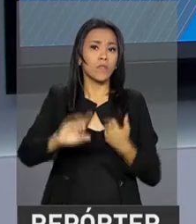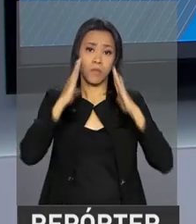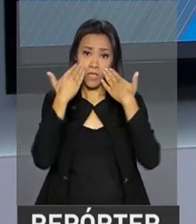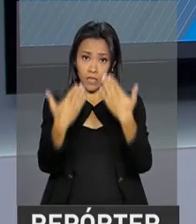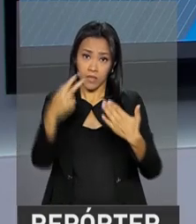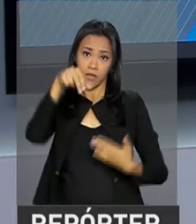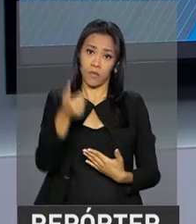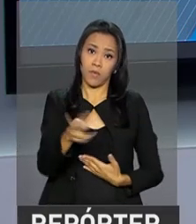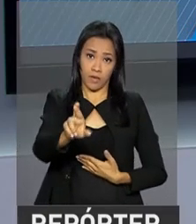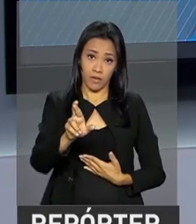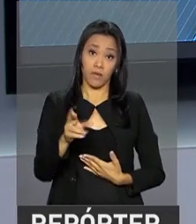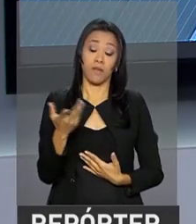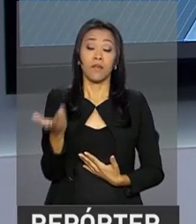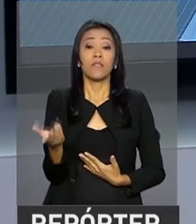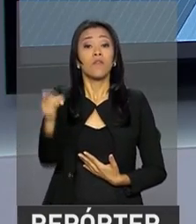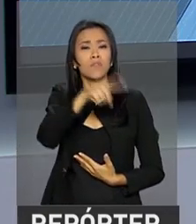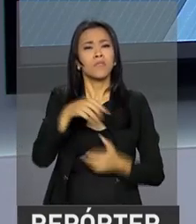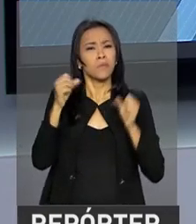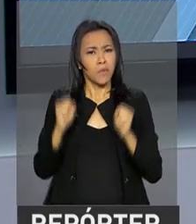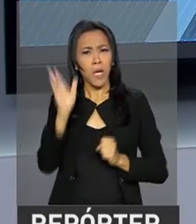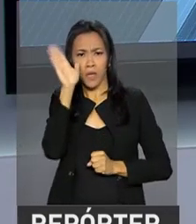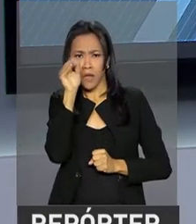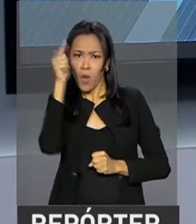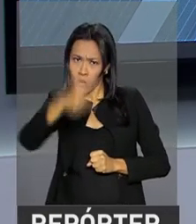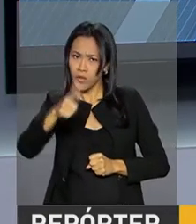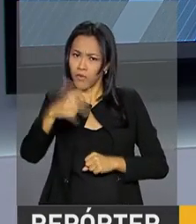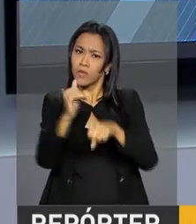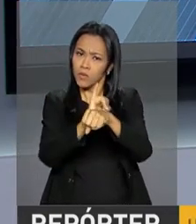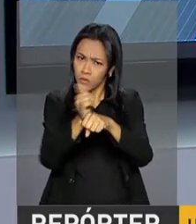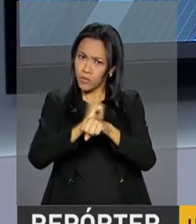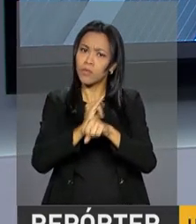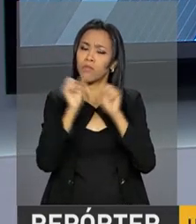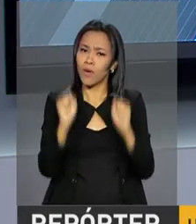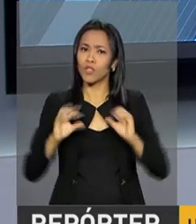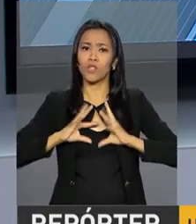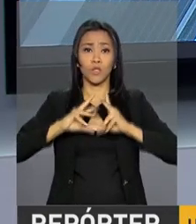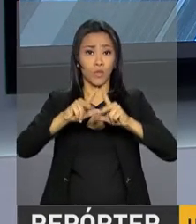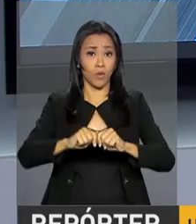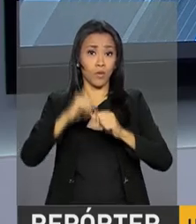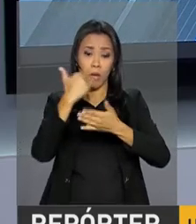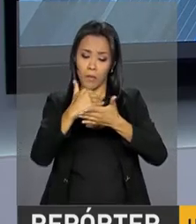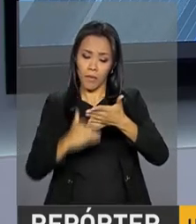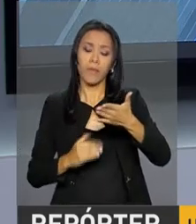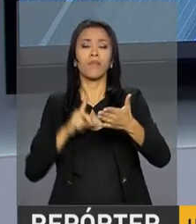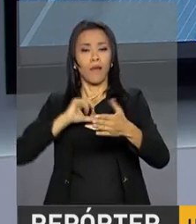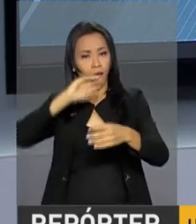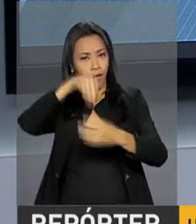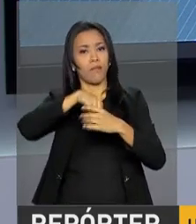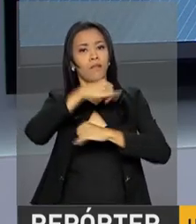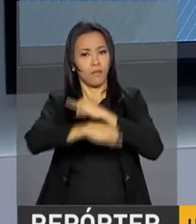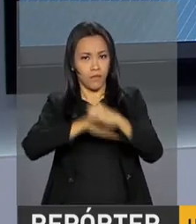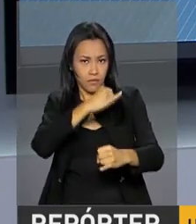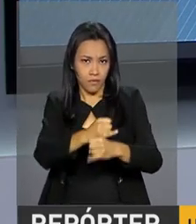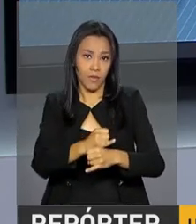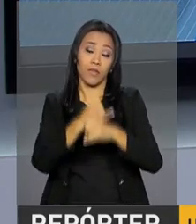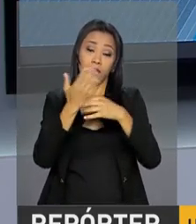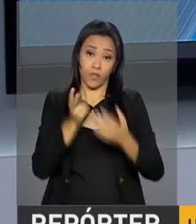do repórter nbr você pode rever as reportagens no youtube e toda a nossa programação também está na página da internet